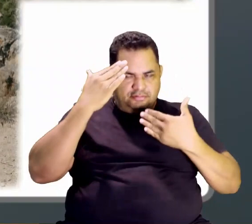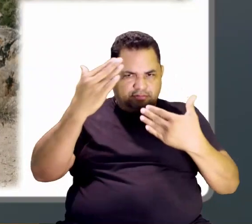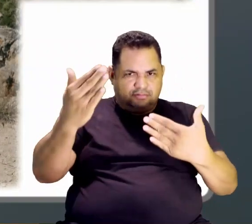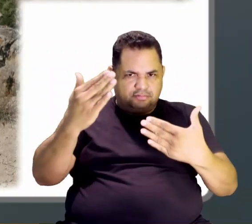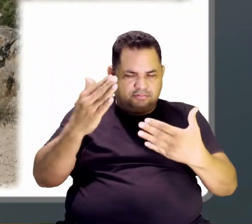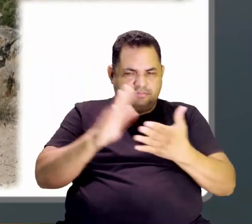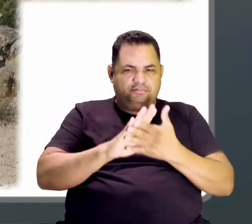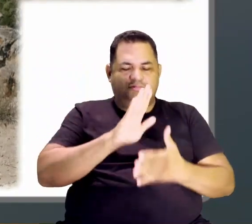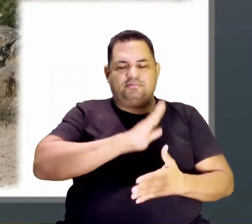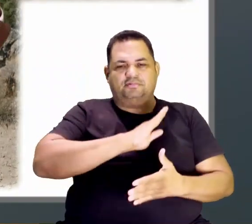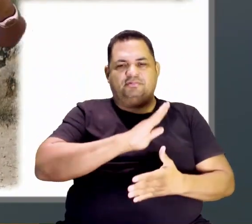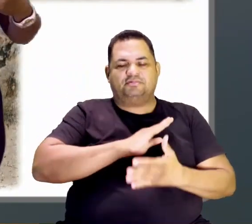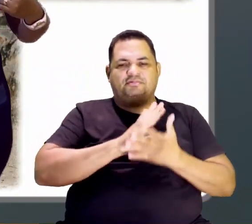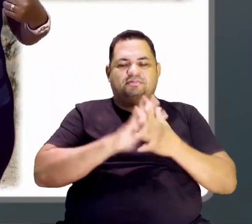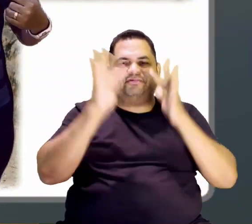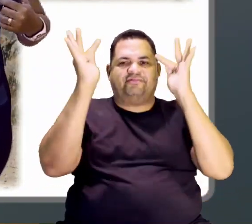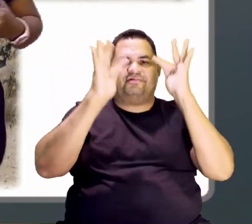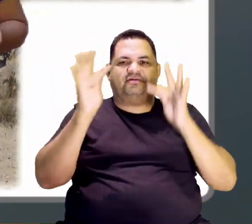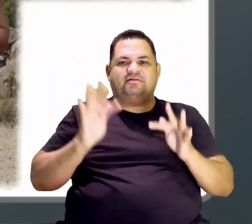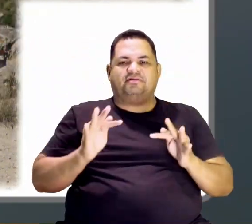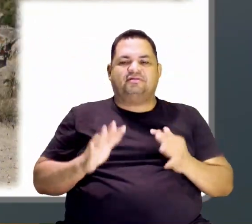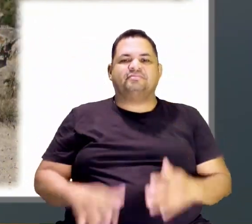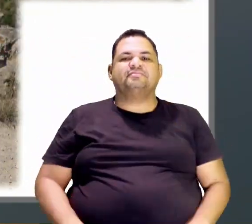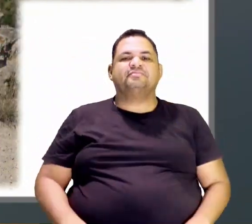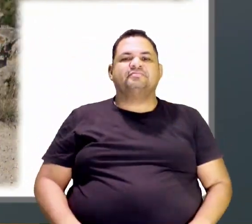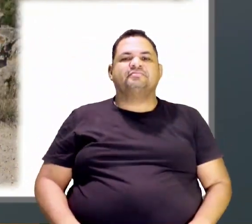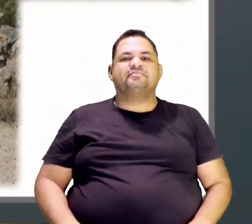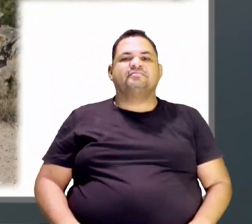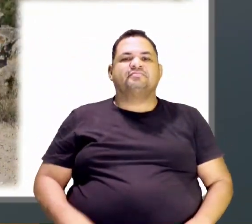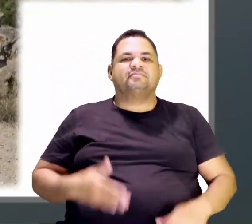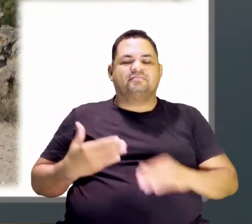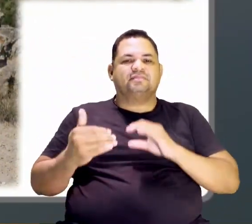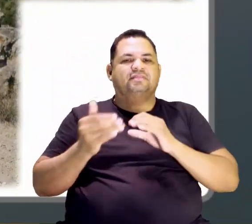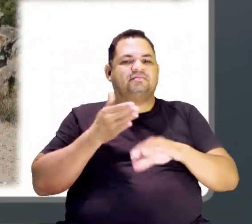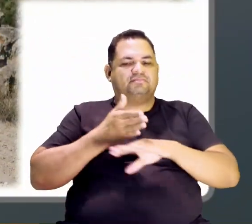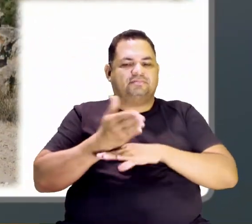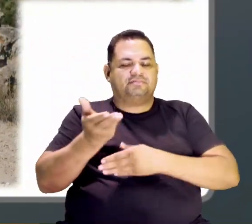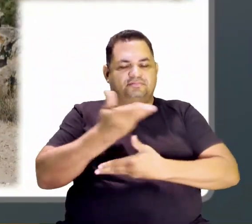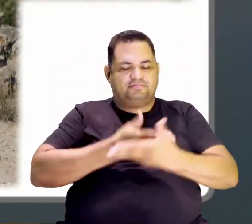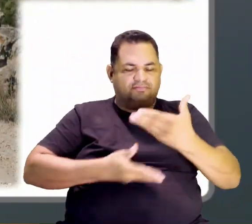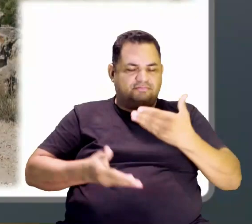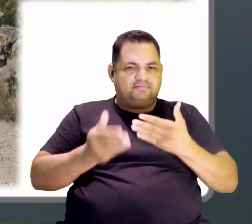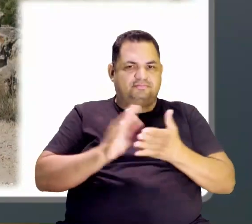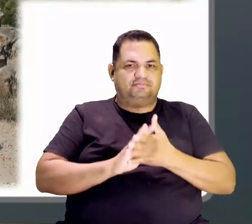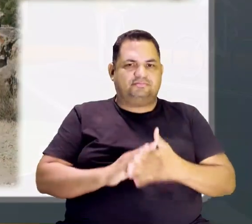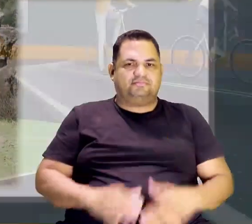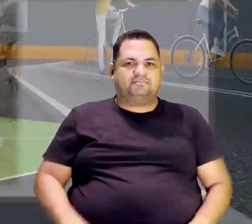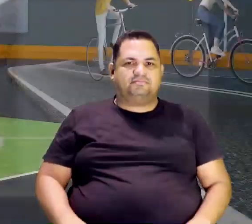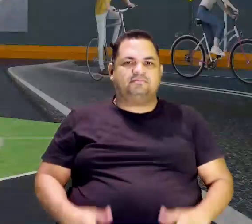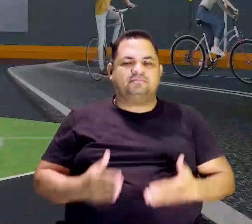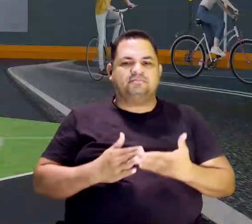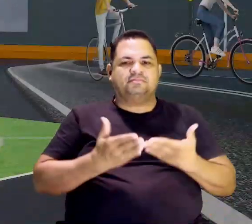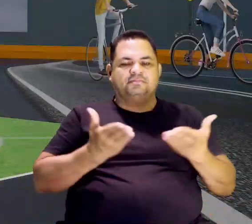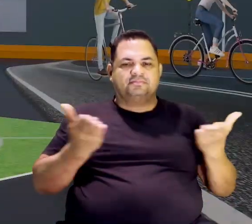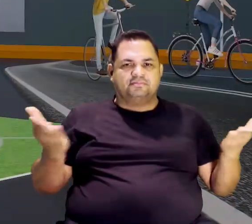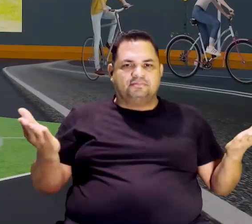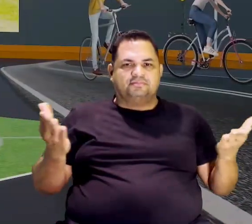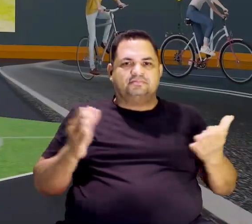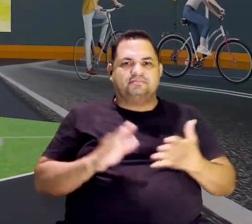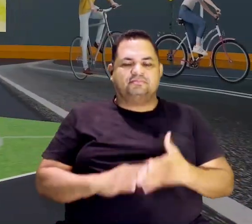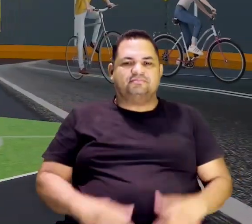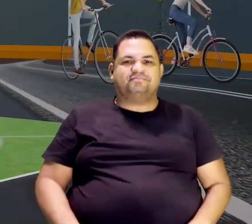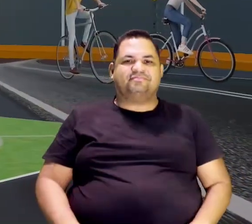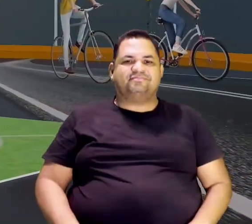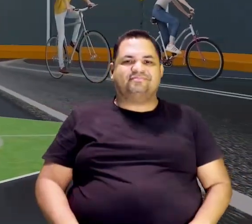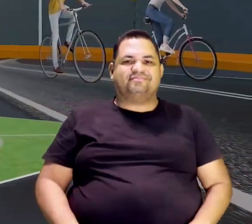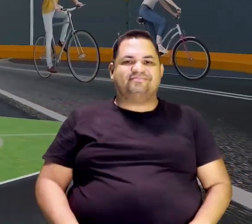Coração tá feliz, de verdade. De verdade, com a participação, com a interação de vocês. Vou abrir aqui o cenário para já me despedir de